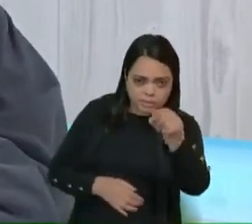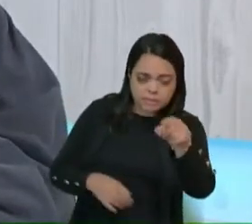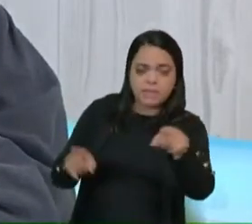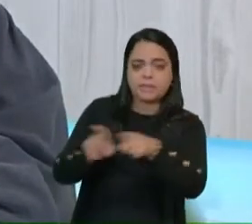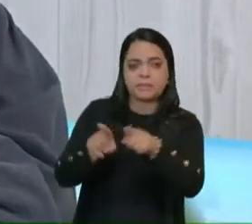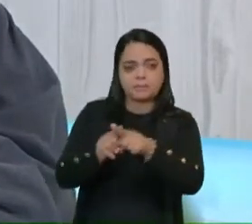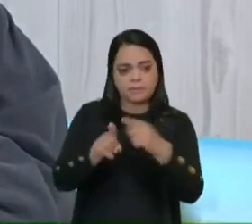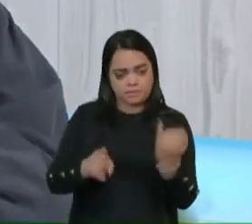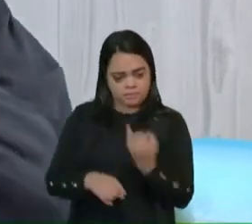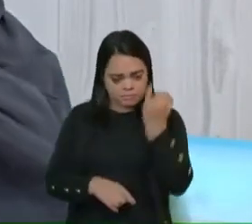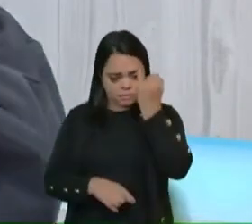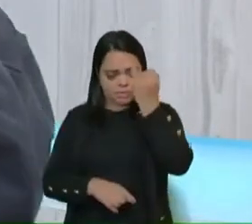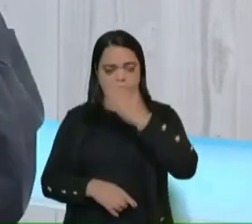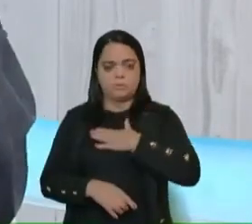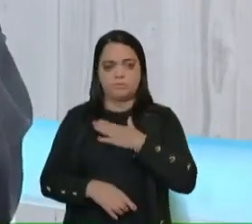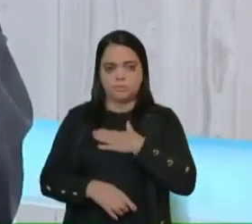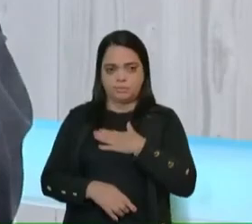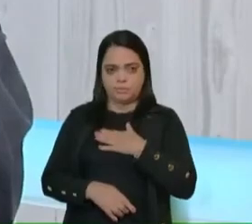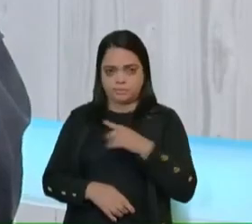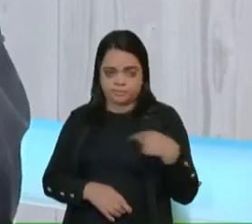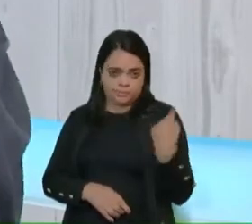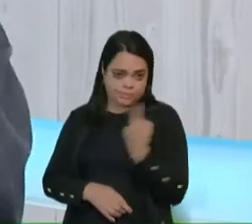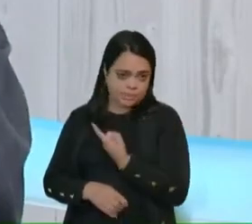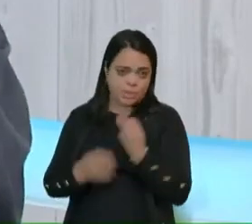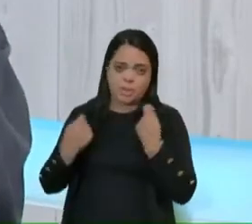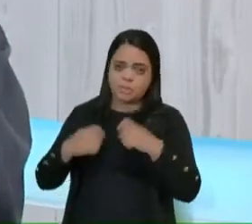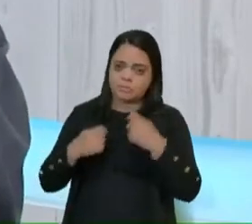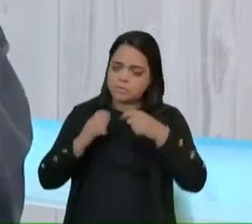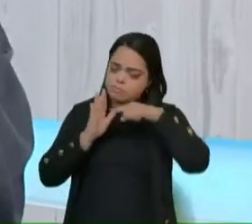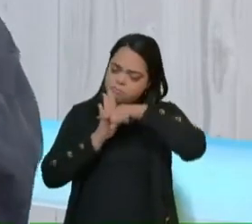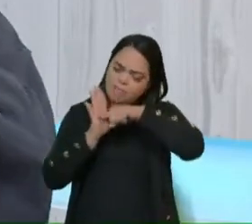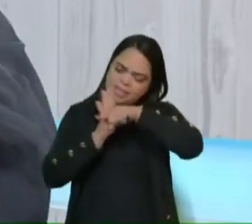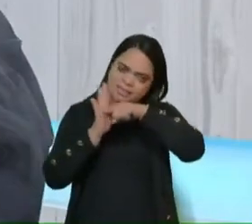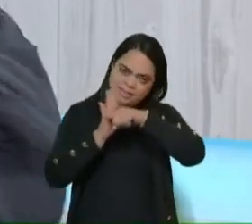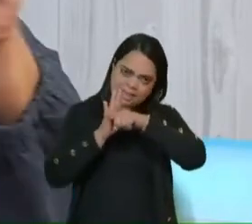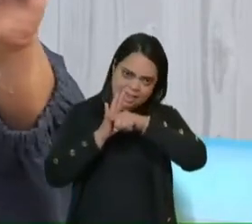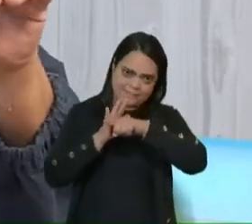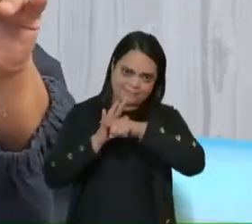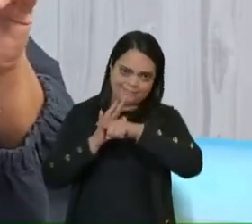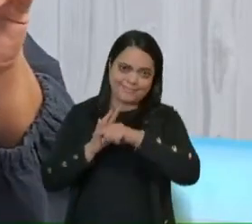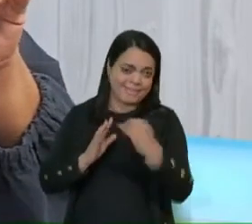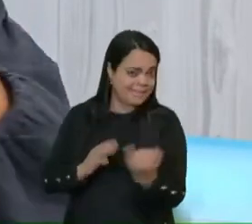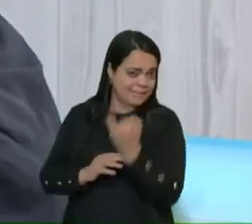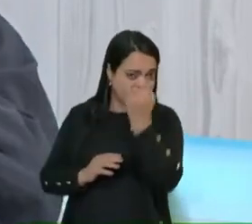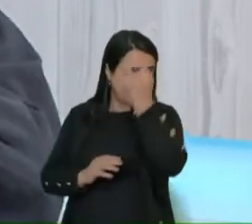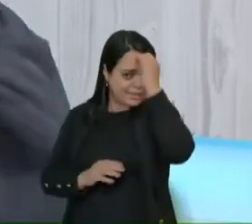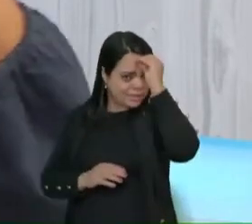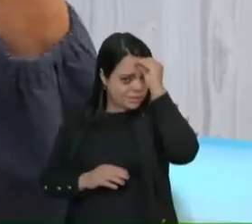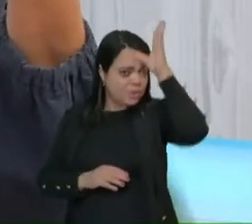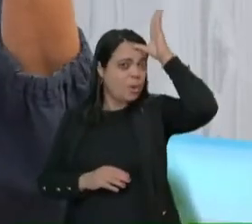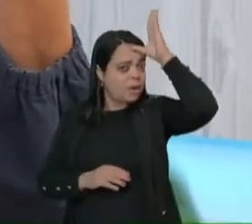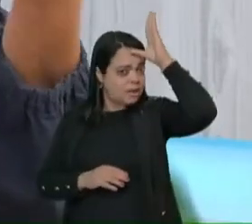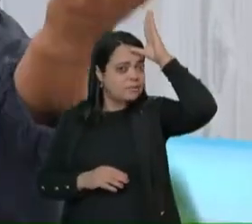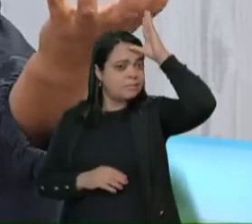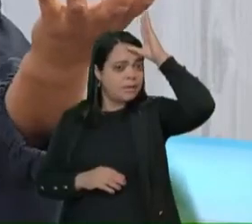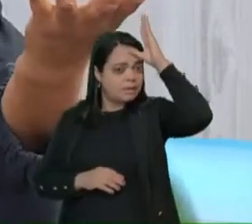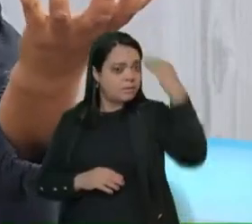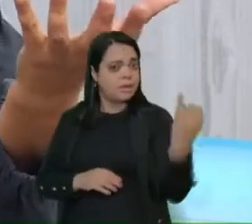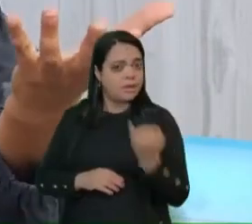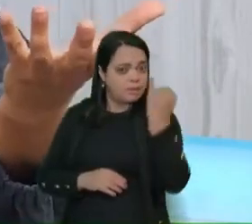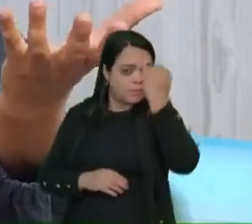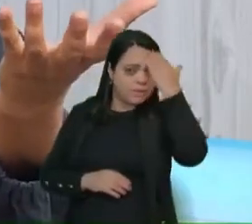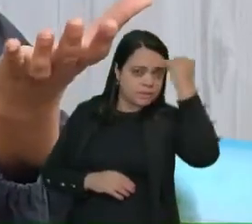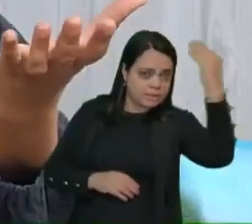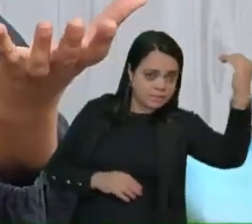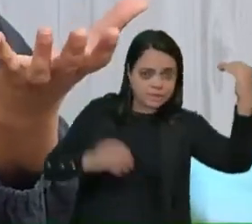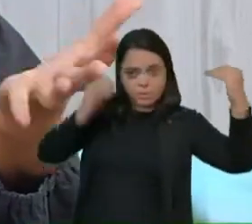para mim né o que nós temos que estudar por isso que é importante o conhecimento que também é importante a sabedoria